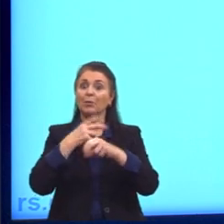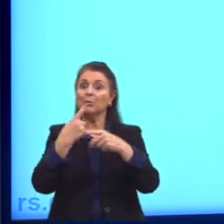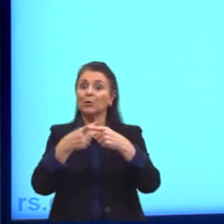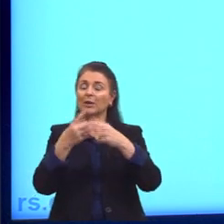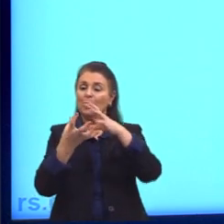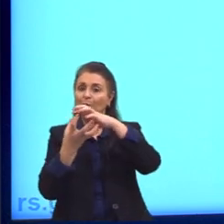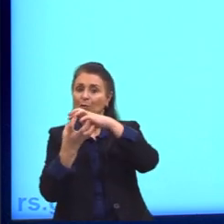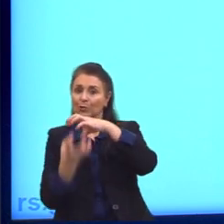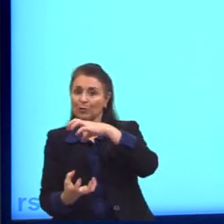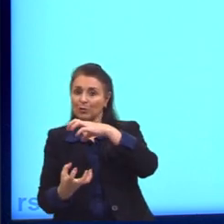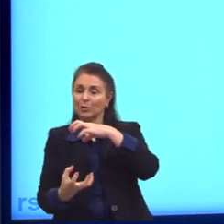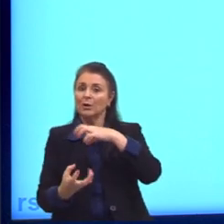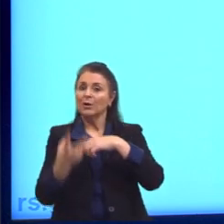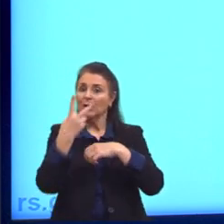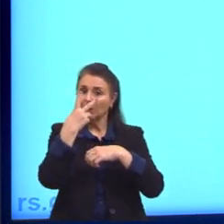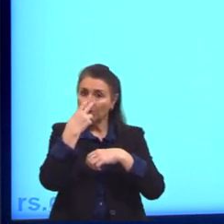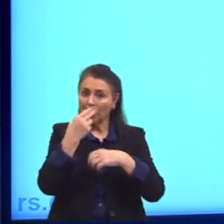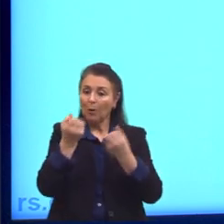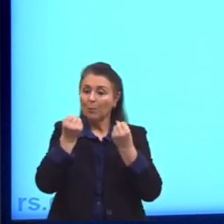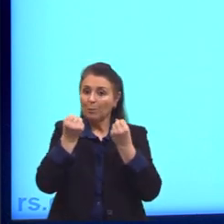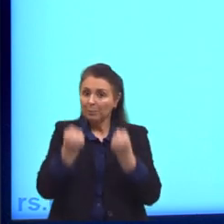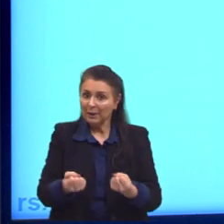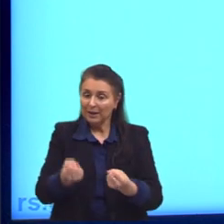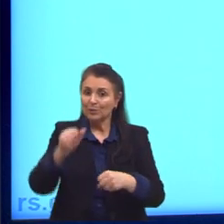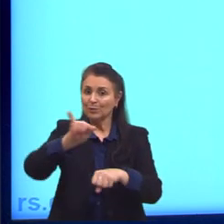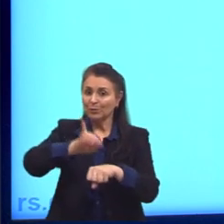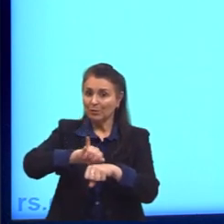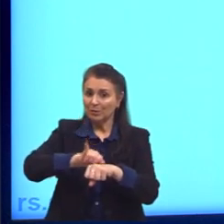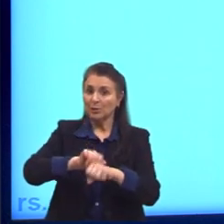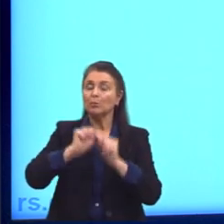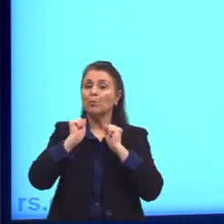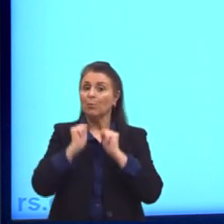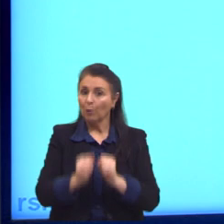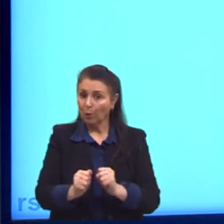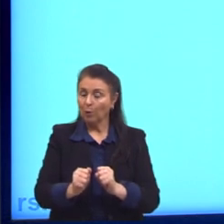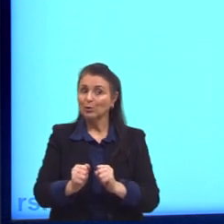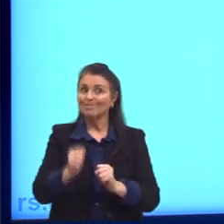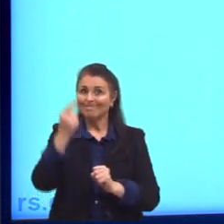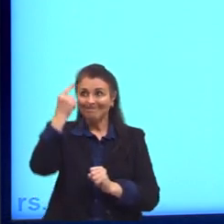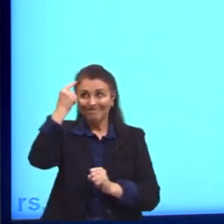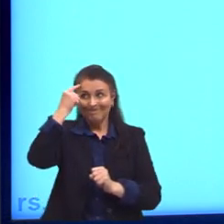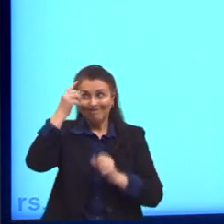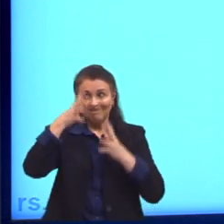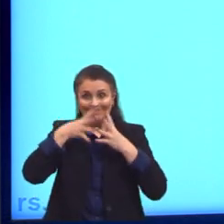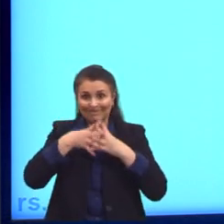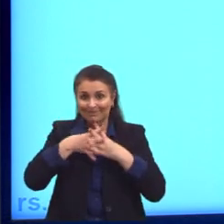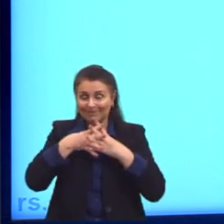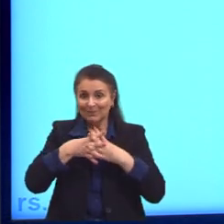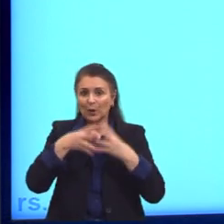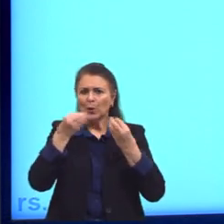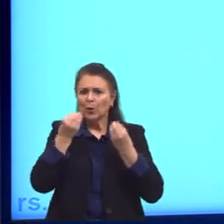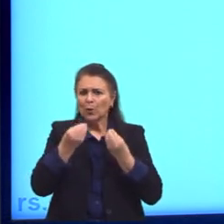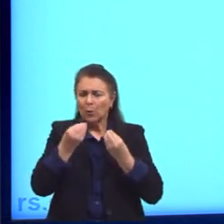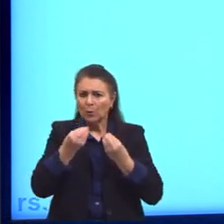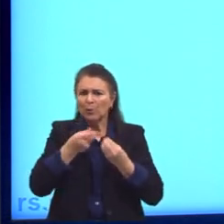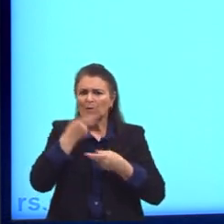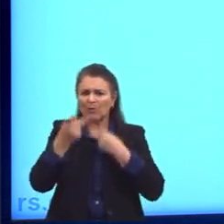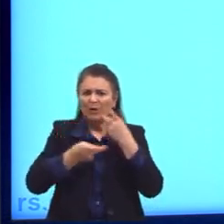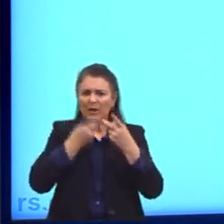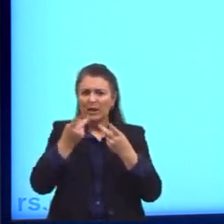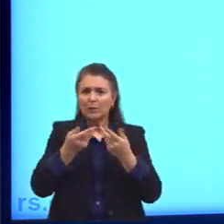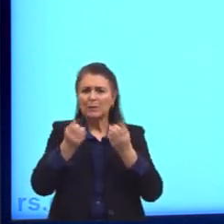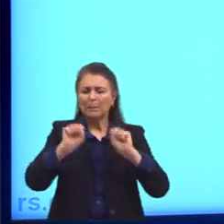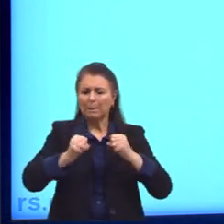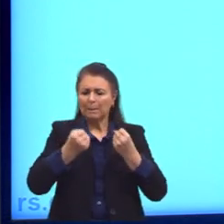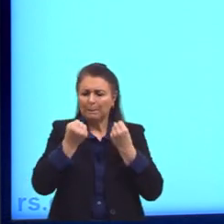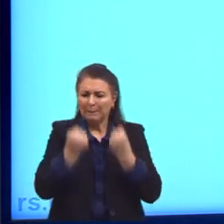igual ao peso do objeto né Isso é que pode confundir muito a gente né Por que Como assim a gente tava falando peso do fluido